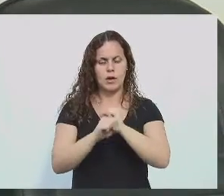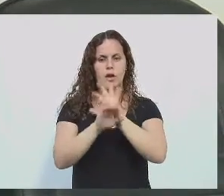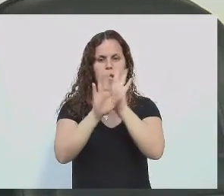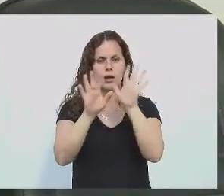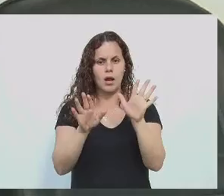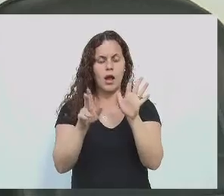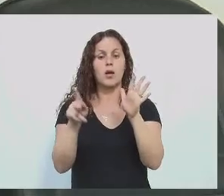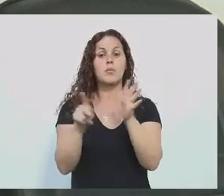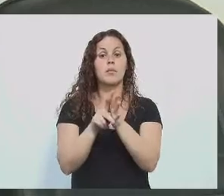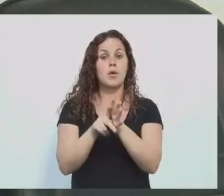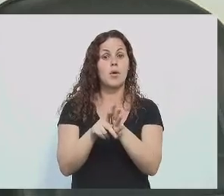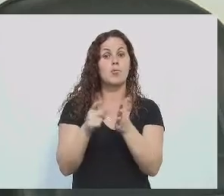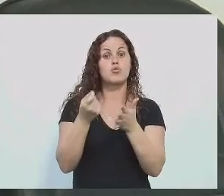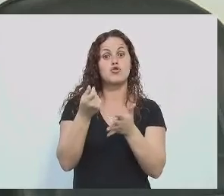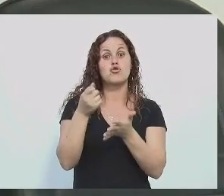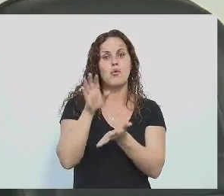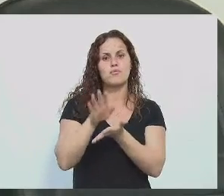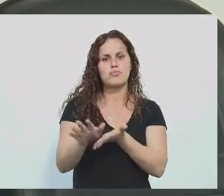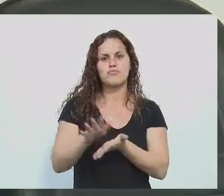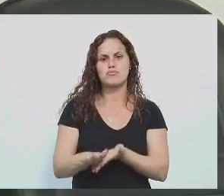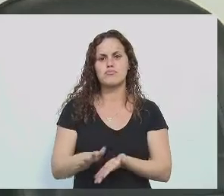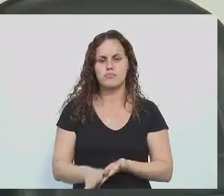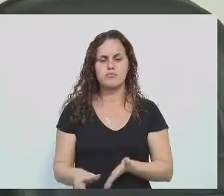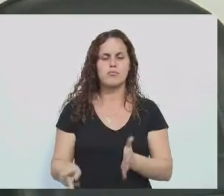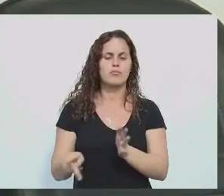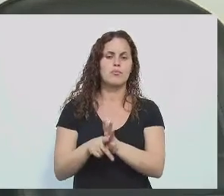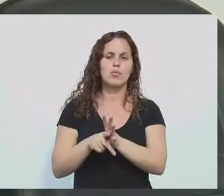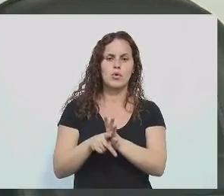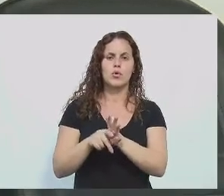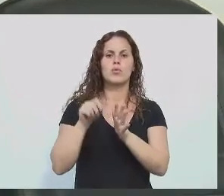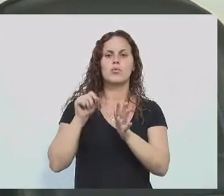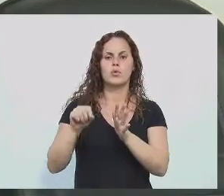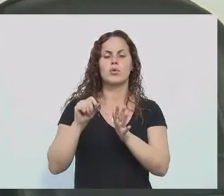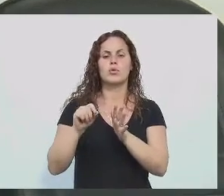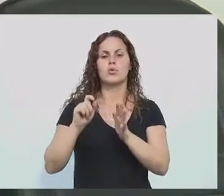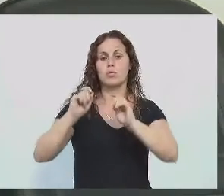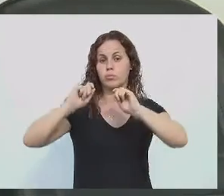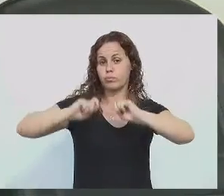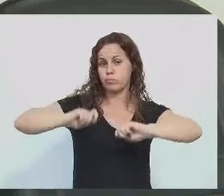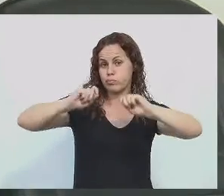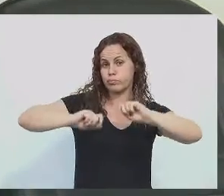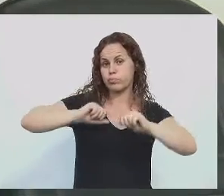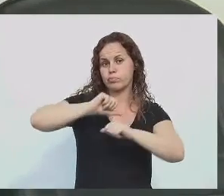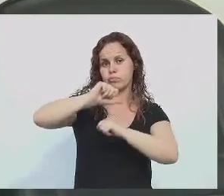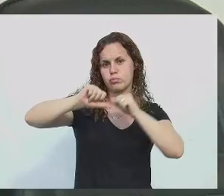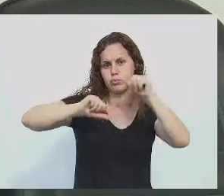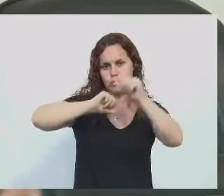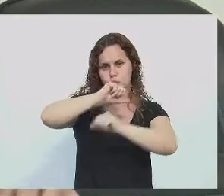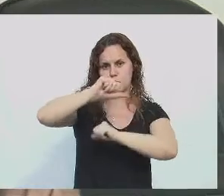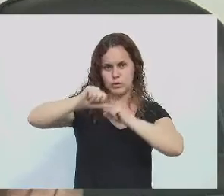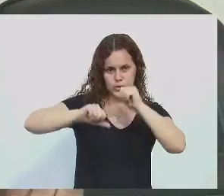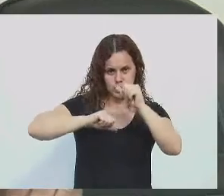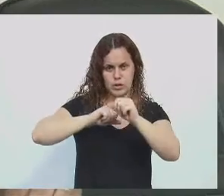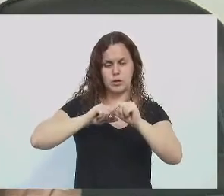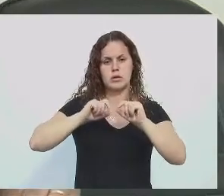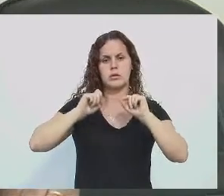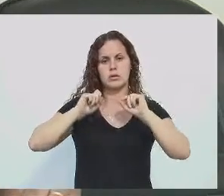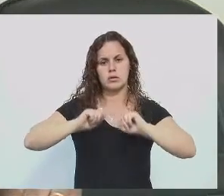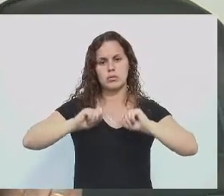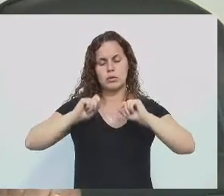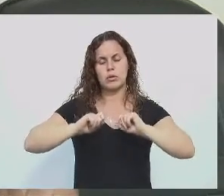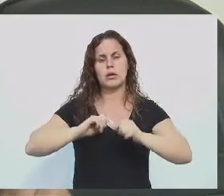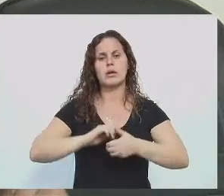sobre o impacto financeiro causado pelo possível mudança de idade dos que